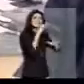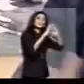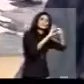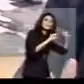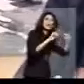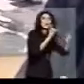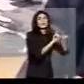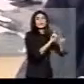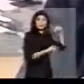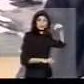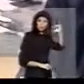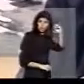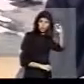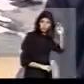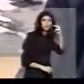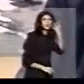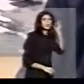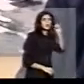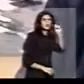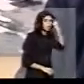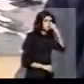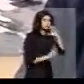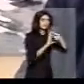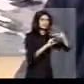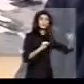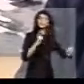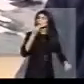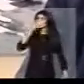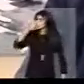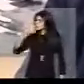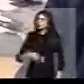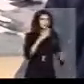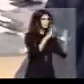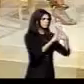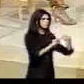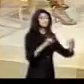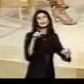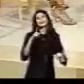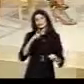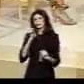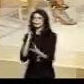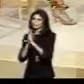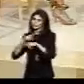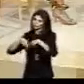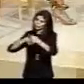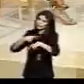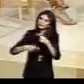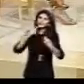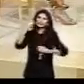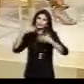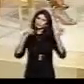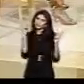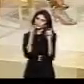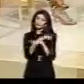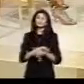embora, elas são eliminadas. A própria Tá. nicotina, em 48 horas, Ela ela vai saiu do embora. organismo. Que coisa. É, ela sai rápido. Tá, mas tem essa degeneração que você